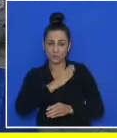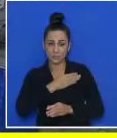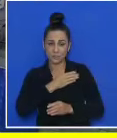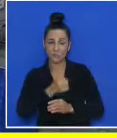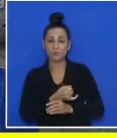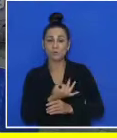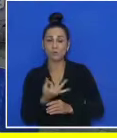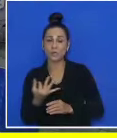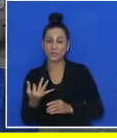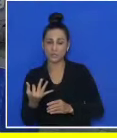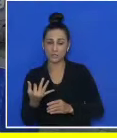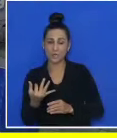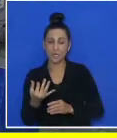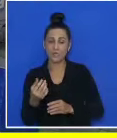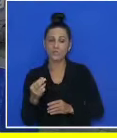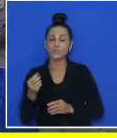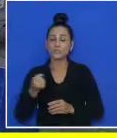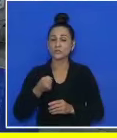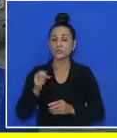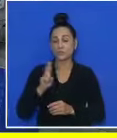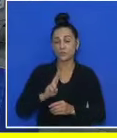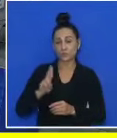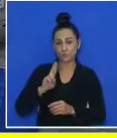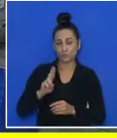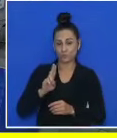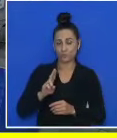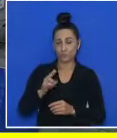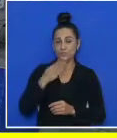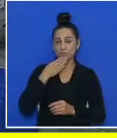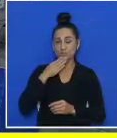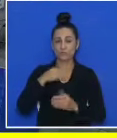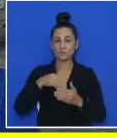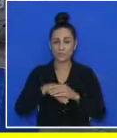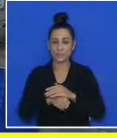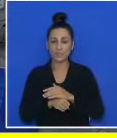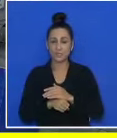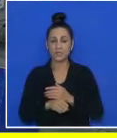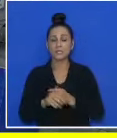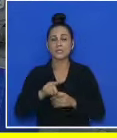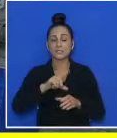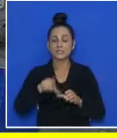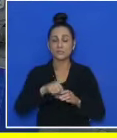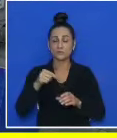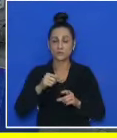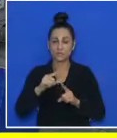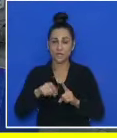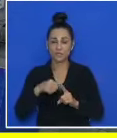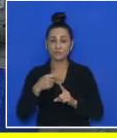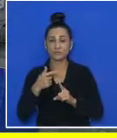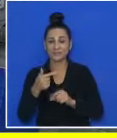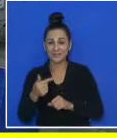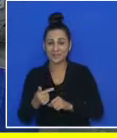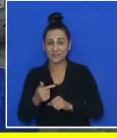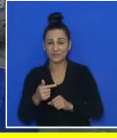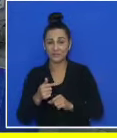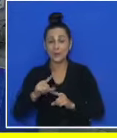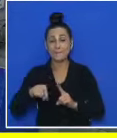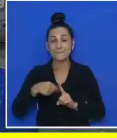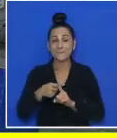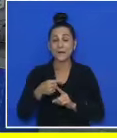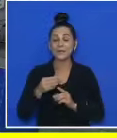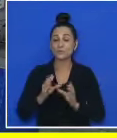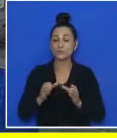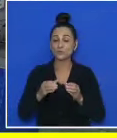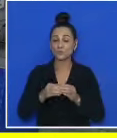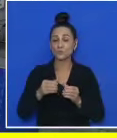que possui o mesmo universo de números da Time Mania. Você sabe, na Time Mania são sorteados 7 números e um time do coração e ganha prêmio